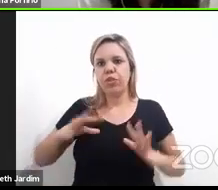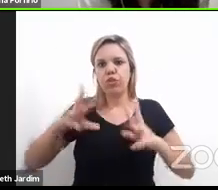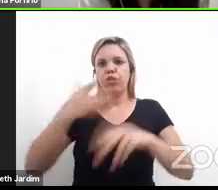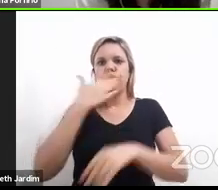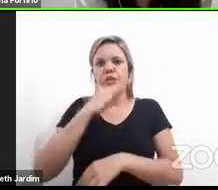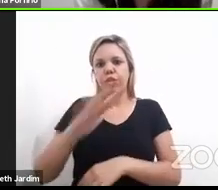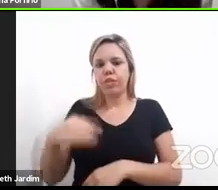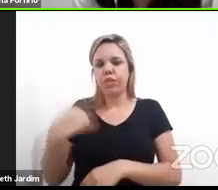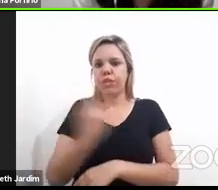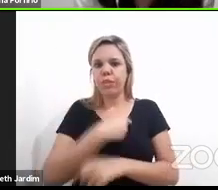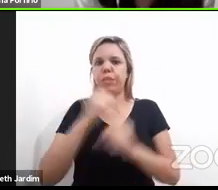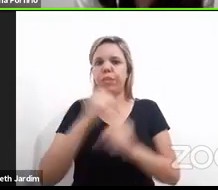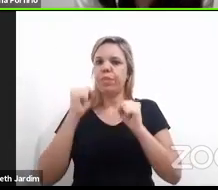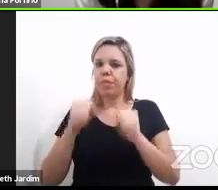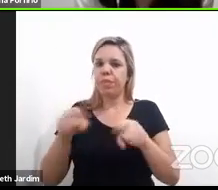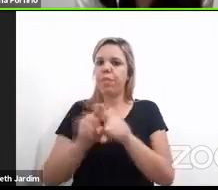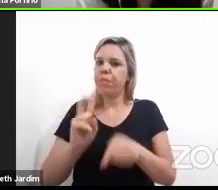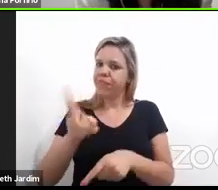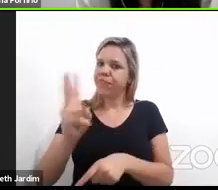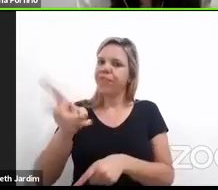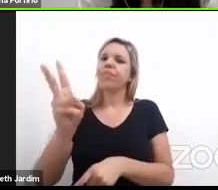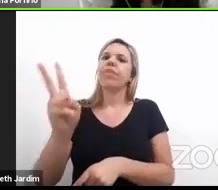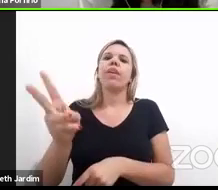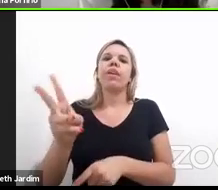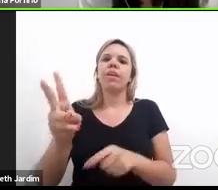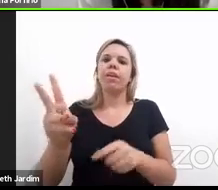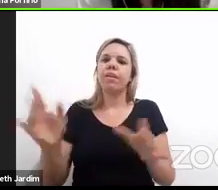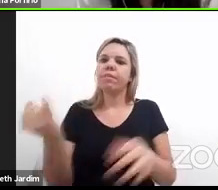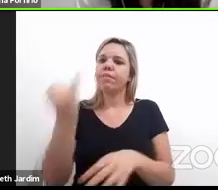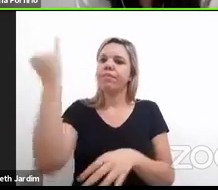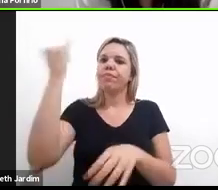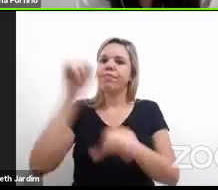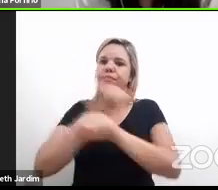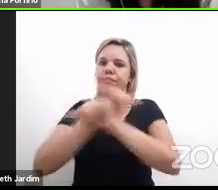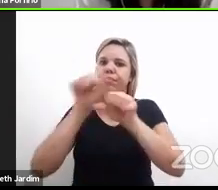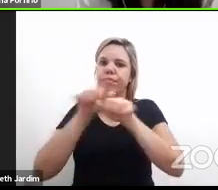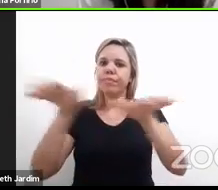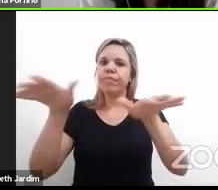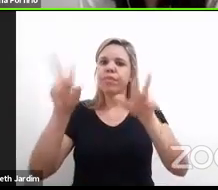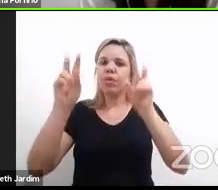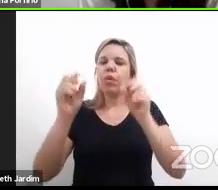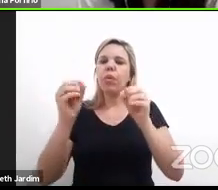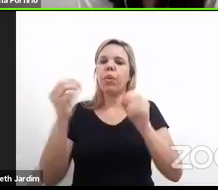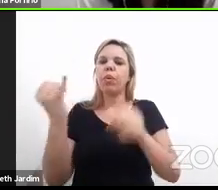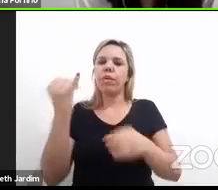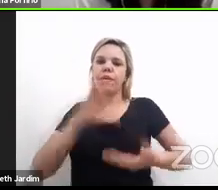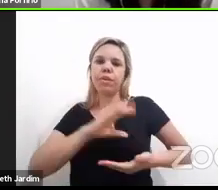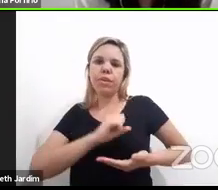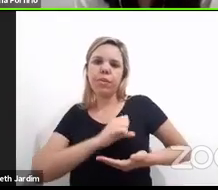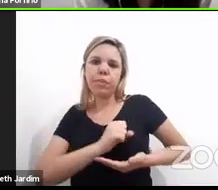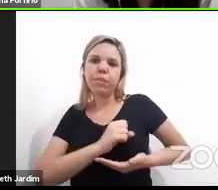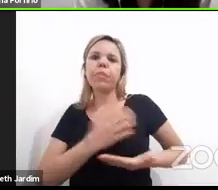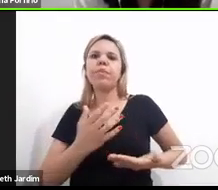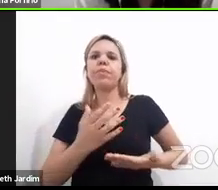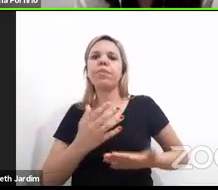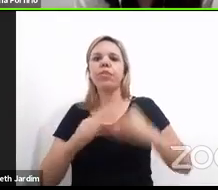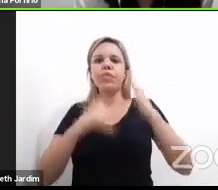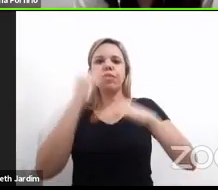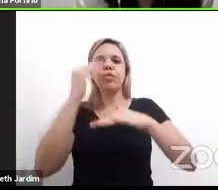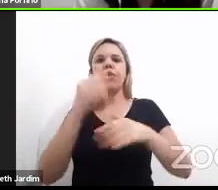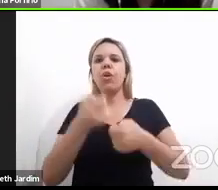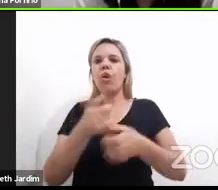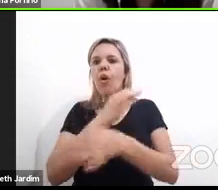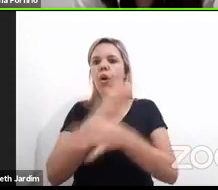gente possa cada vez mais difundir a importância sobre a amamentação e os benefícios para o desenvolvimento de todas